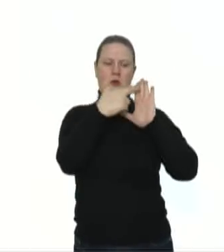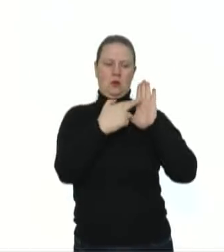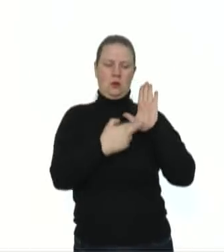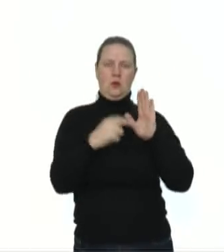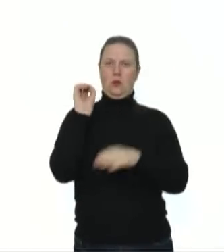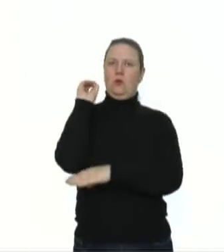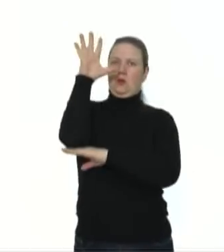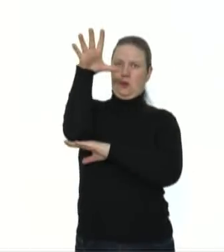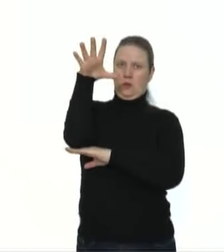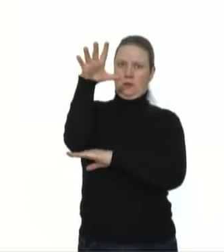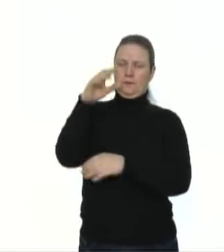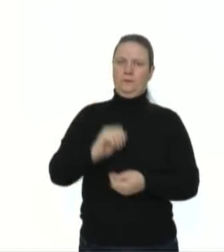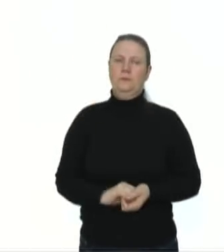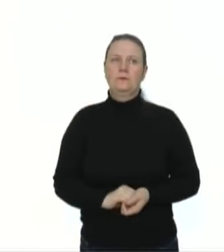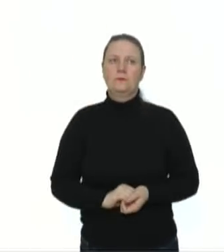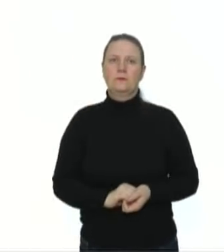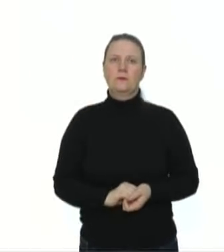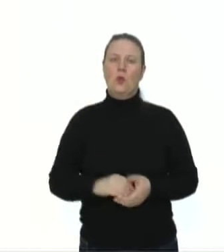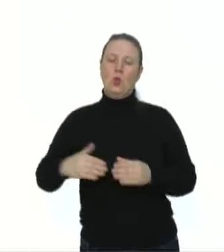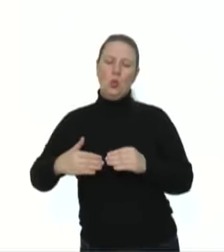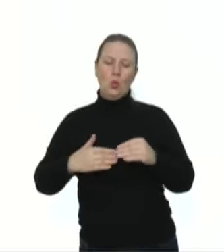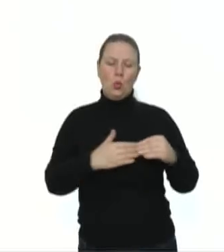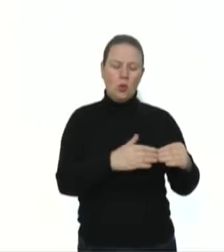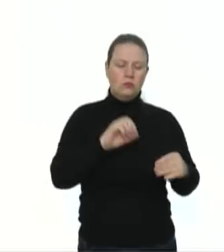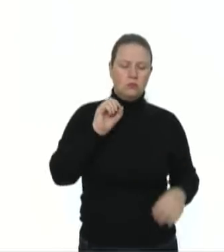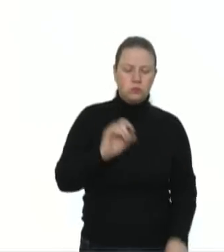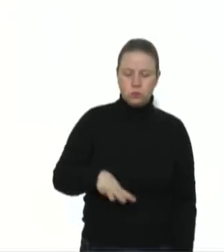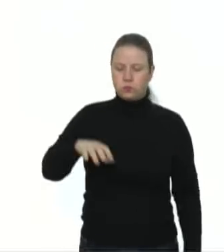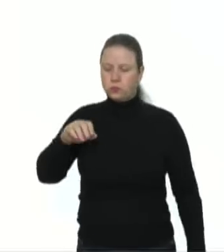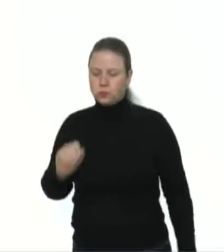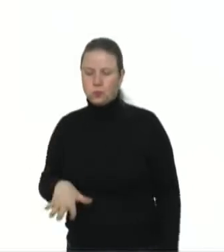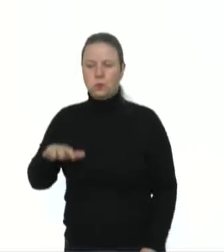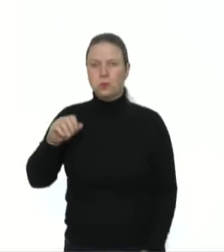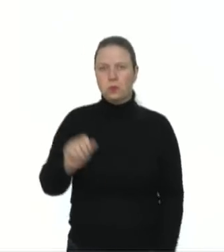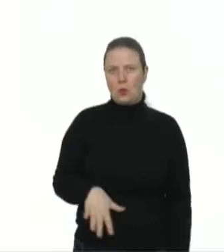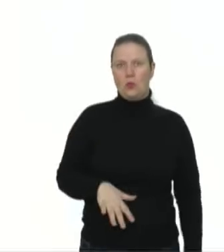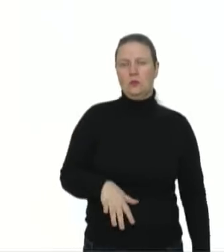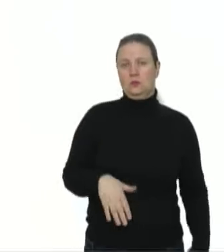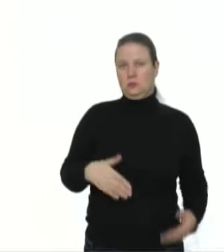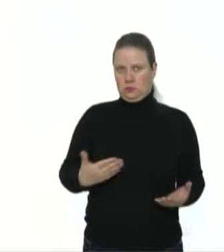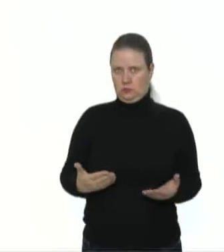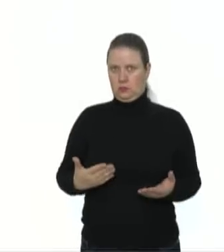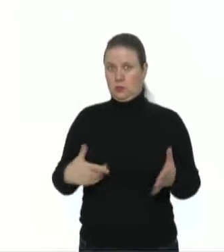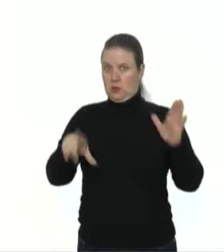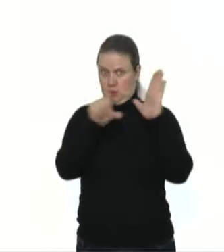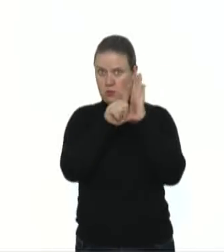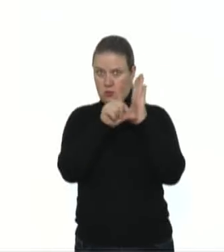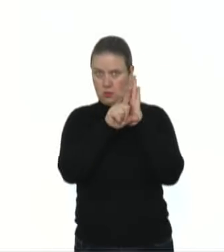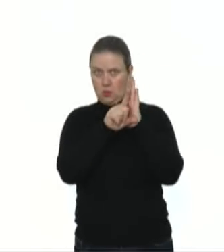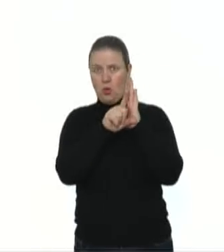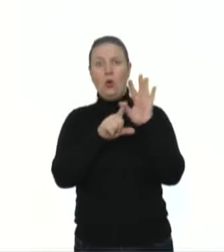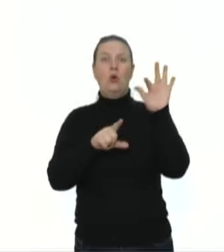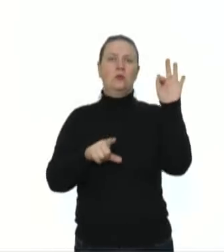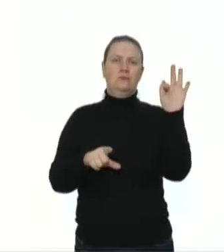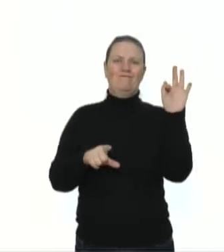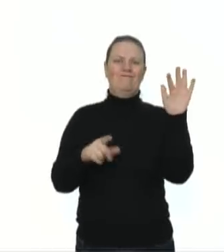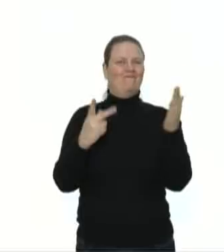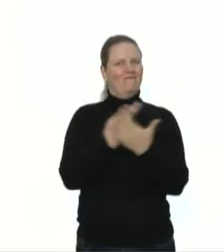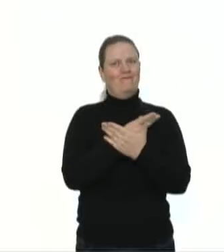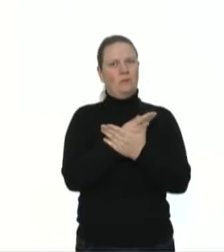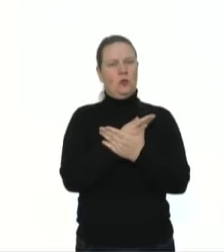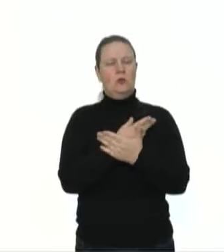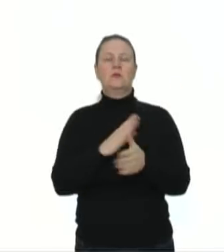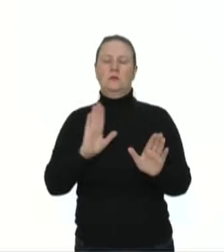nossas alternativas. Conduzir a bola quicando-a no chão, driblando. Passar a bola para um companheiro